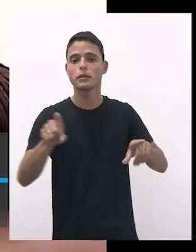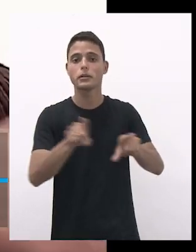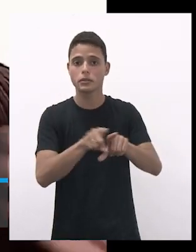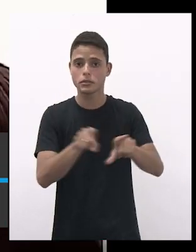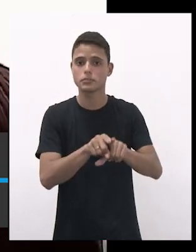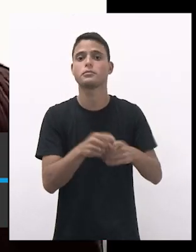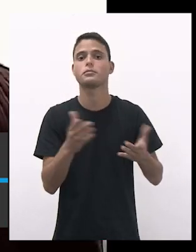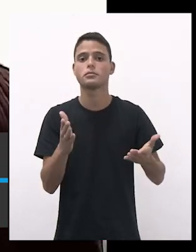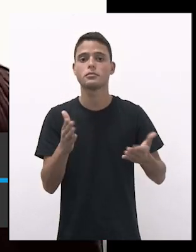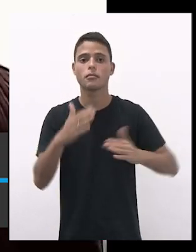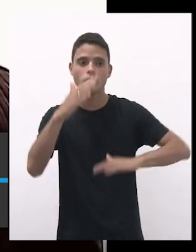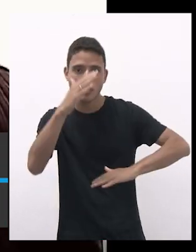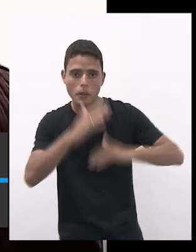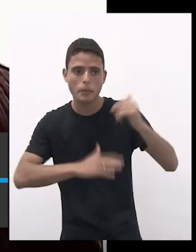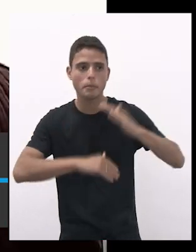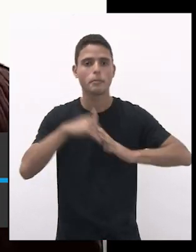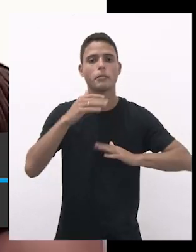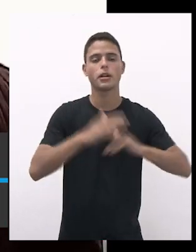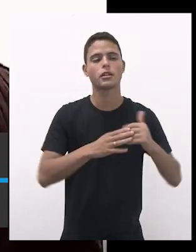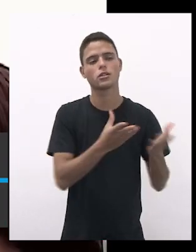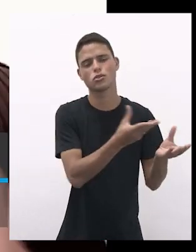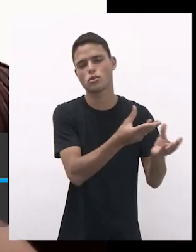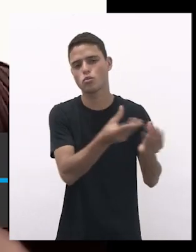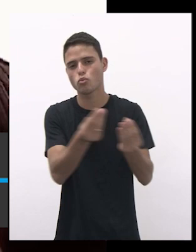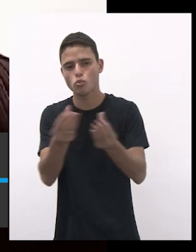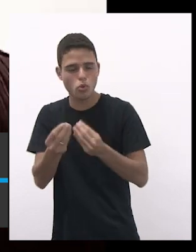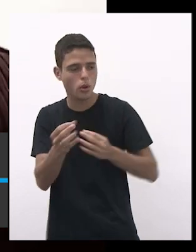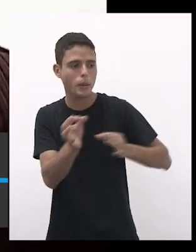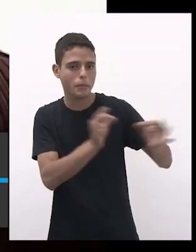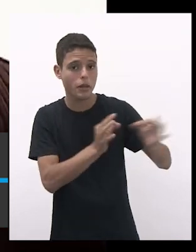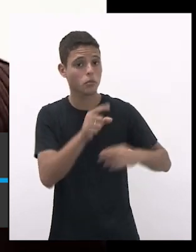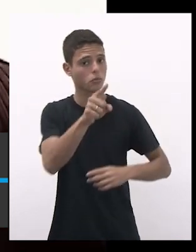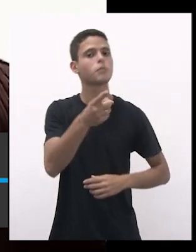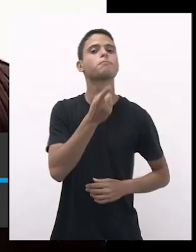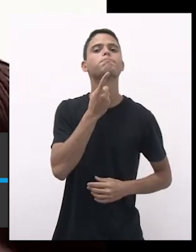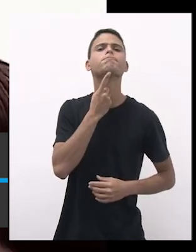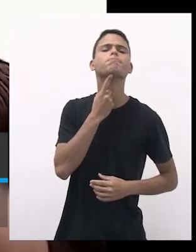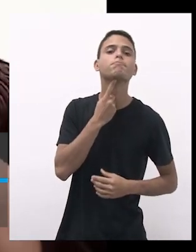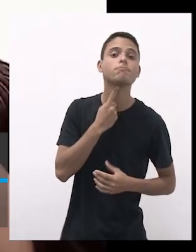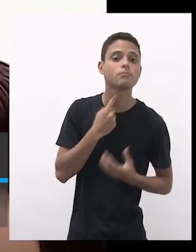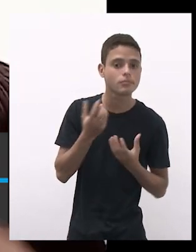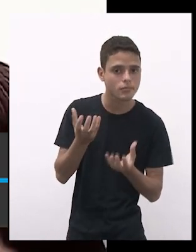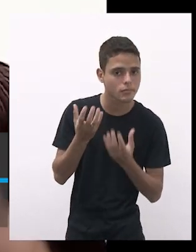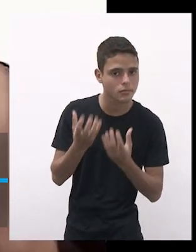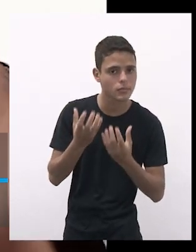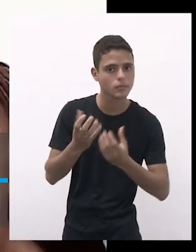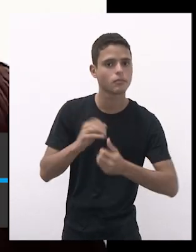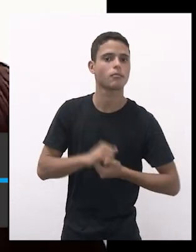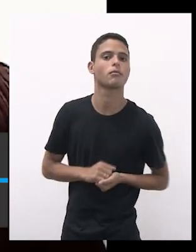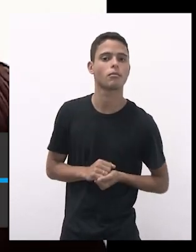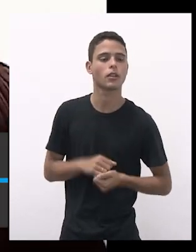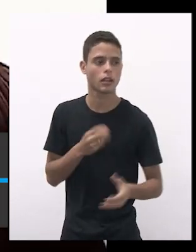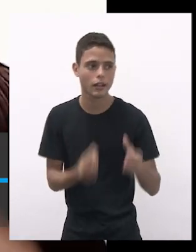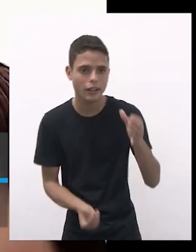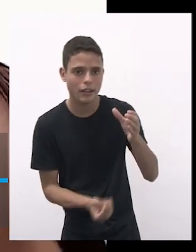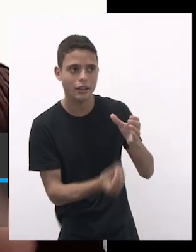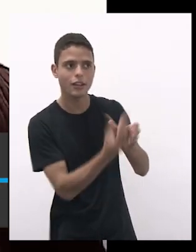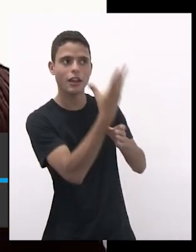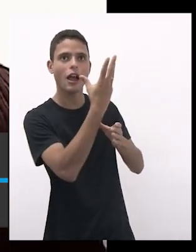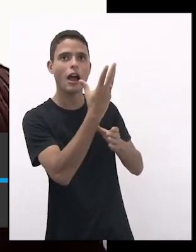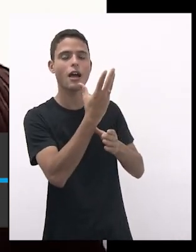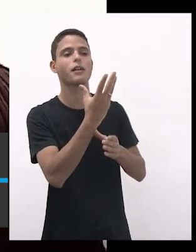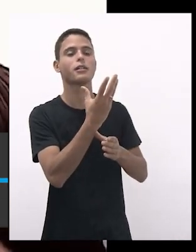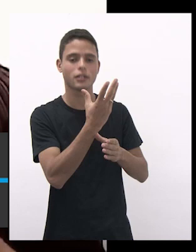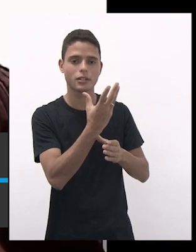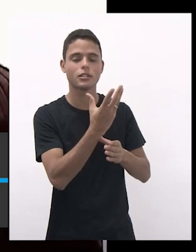à prática de muitos projetos. E para você que tem o desejo de criar um clube de leitura, seja